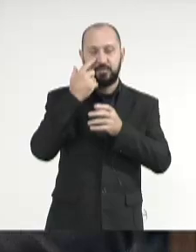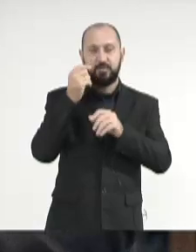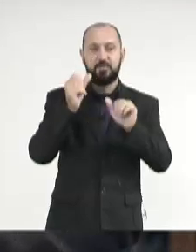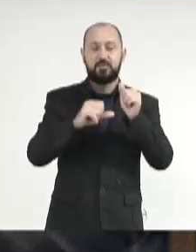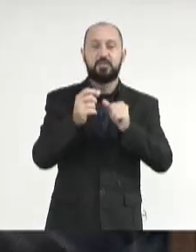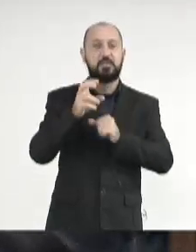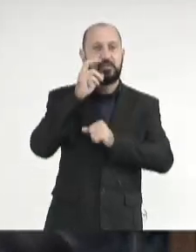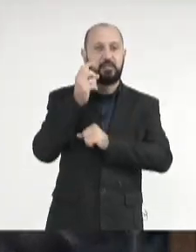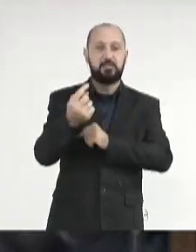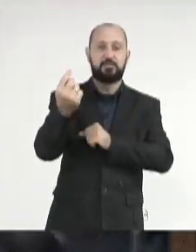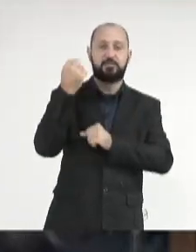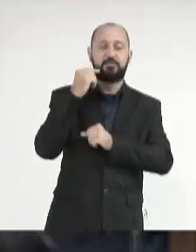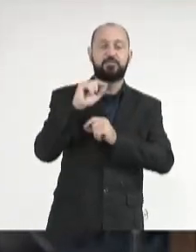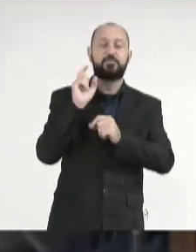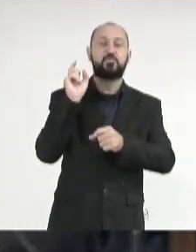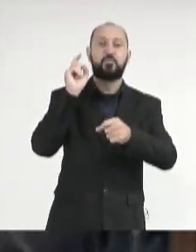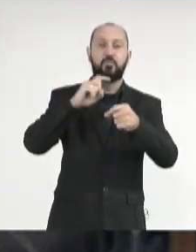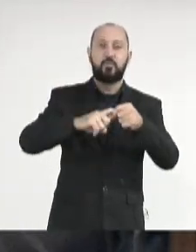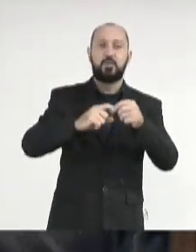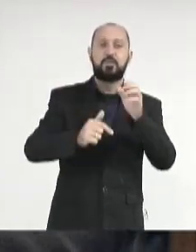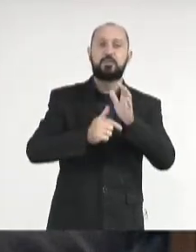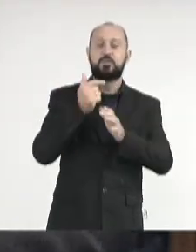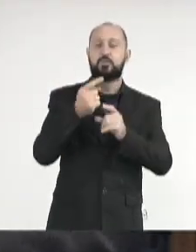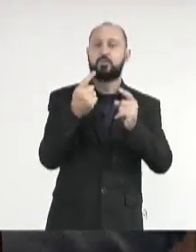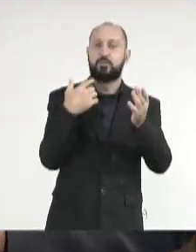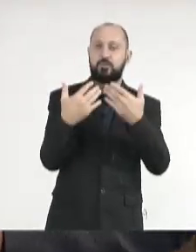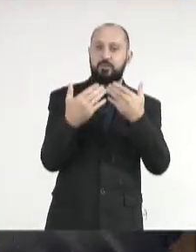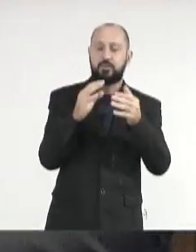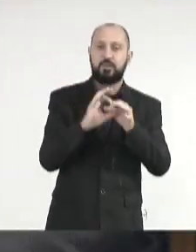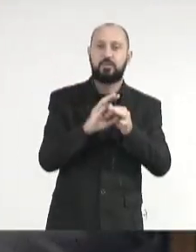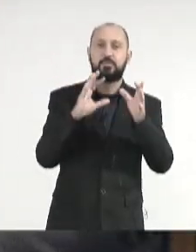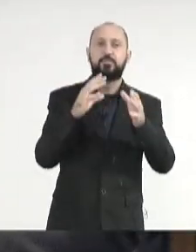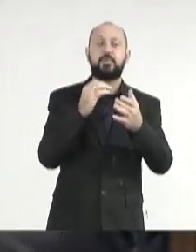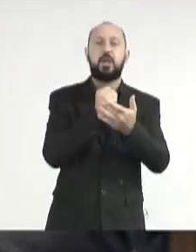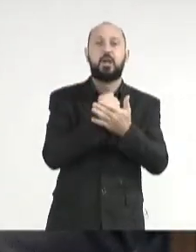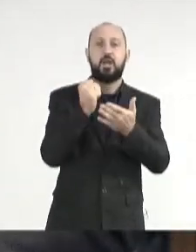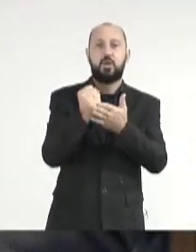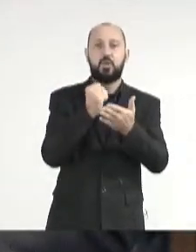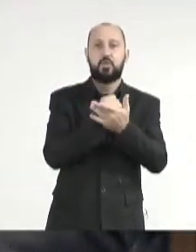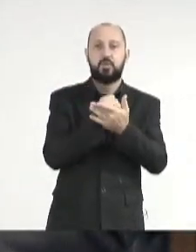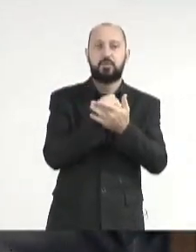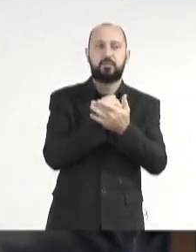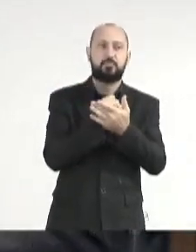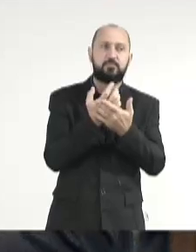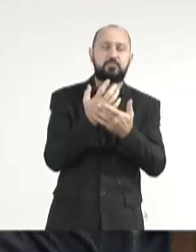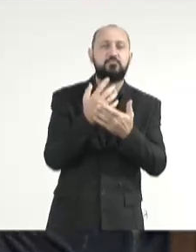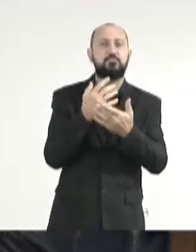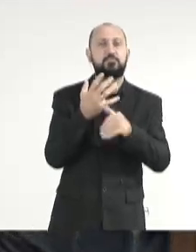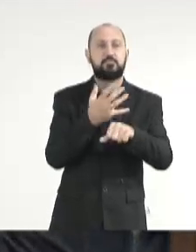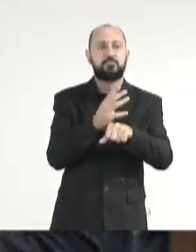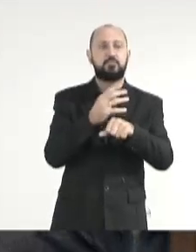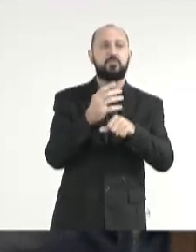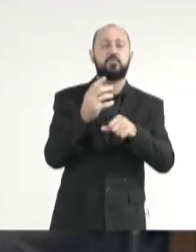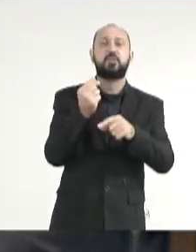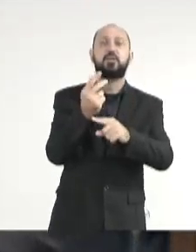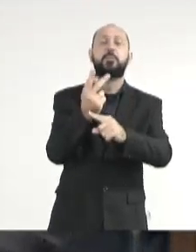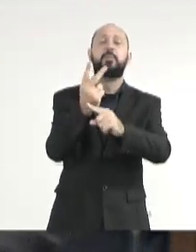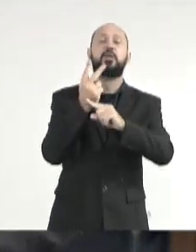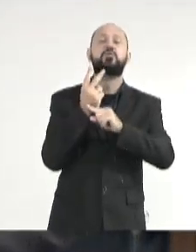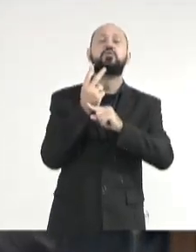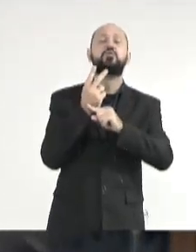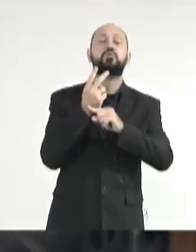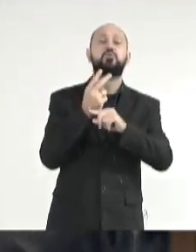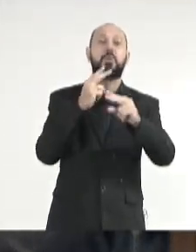na última quinta-feira, dessa vez volta em segunda discussão, e que autoriza a contratação de na prática, um empréstimo junto à Caixa